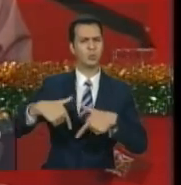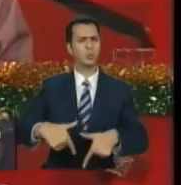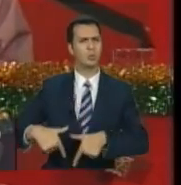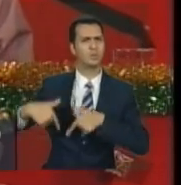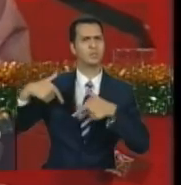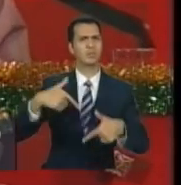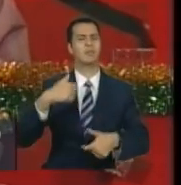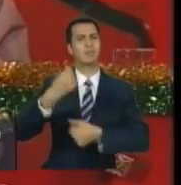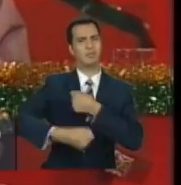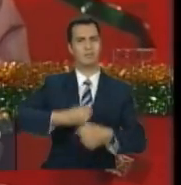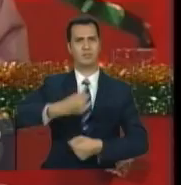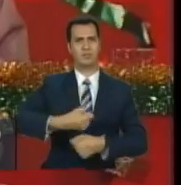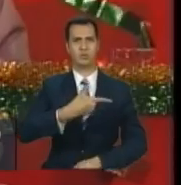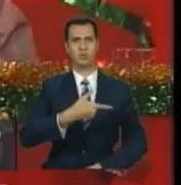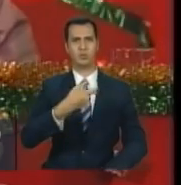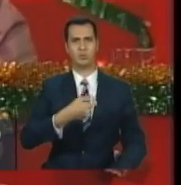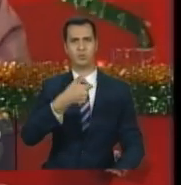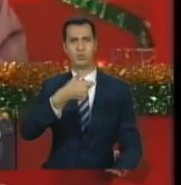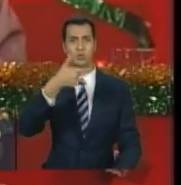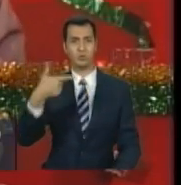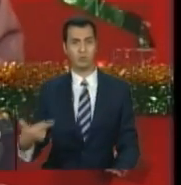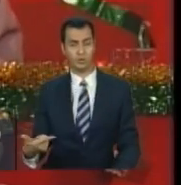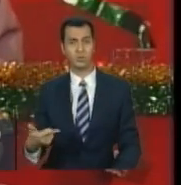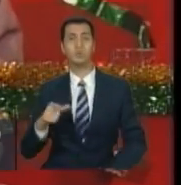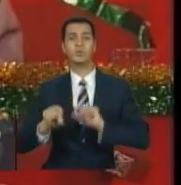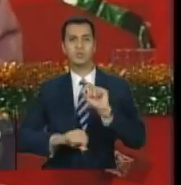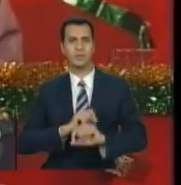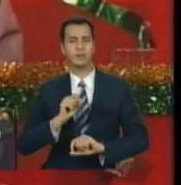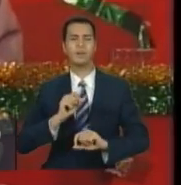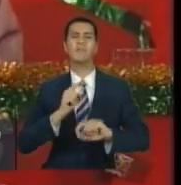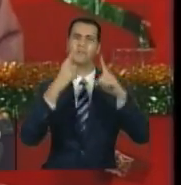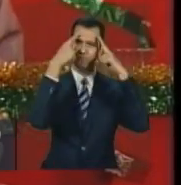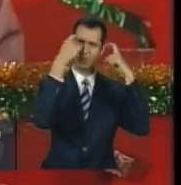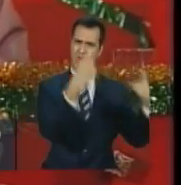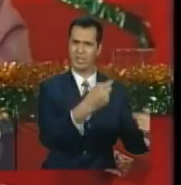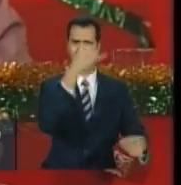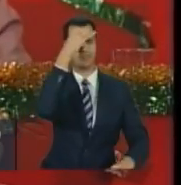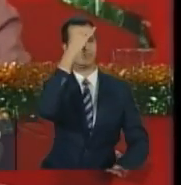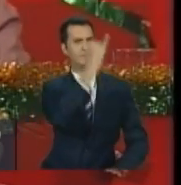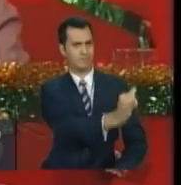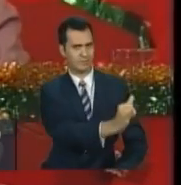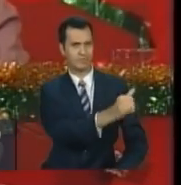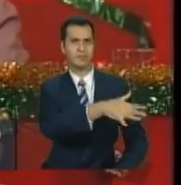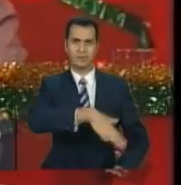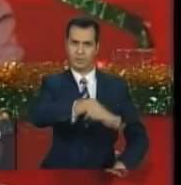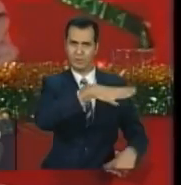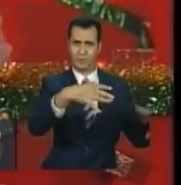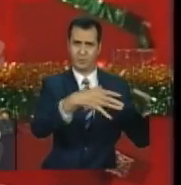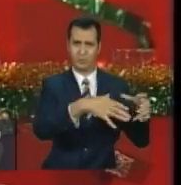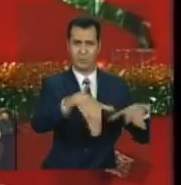2012 contra essa violência que atinge moradores de rua, contra essa